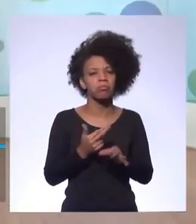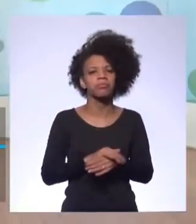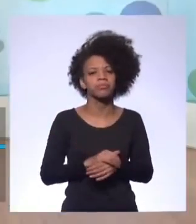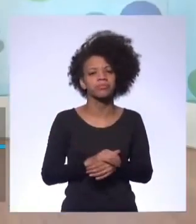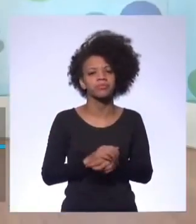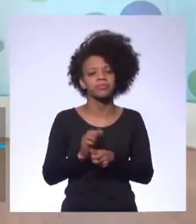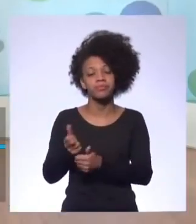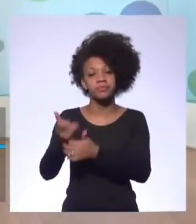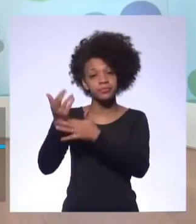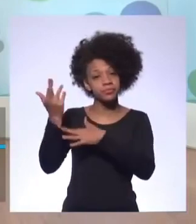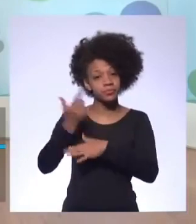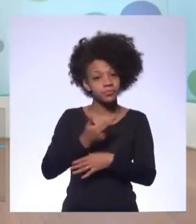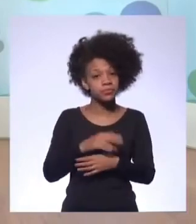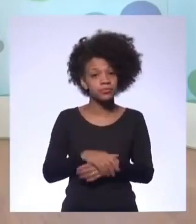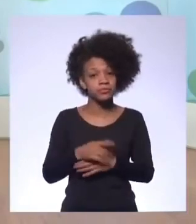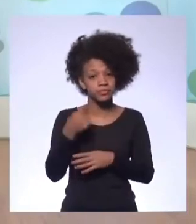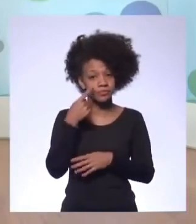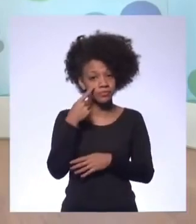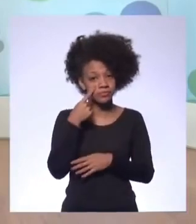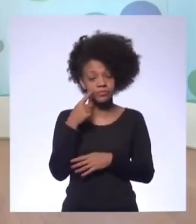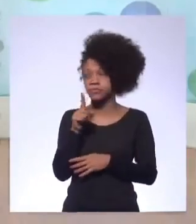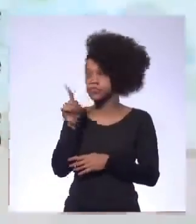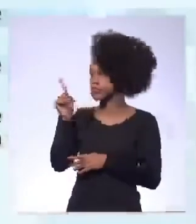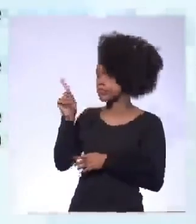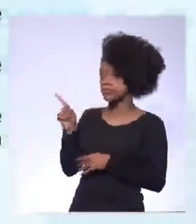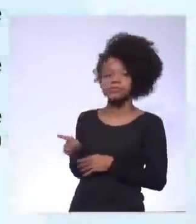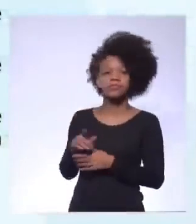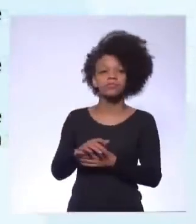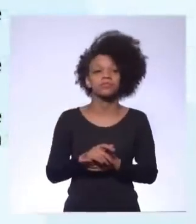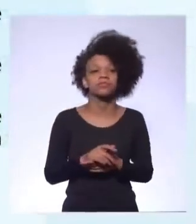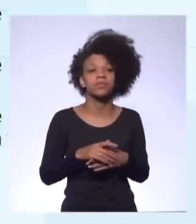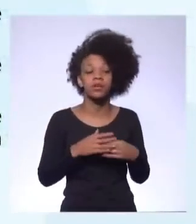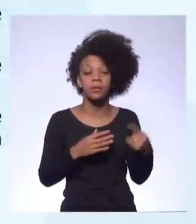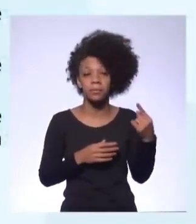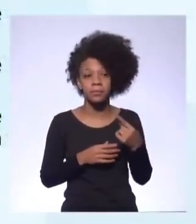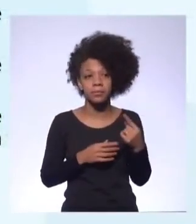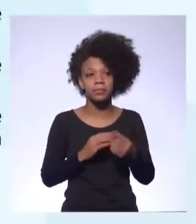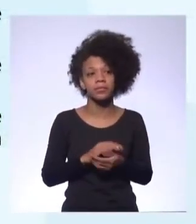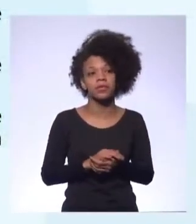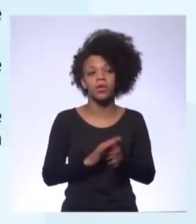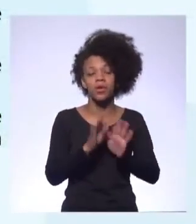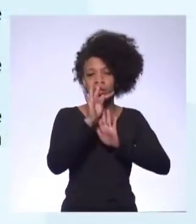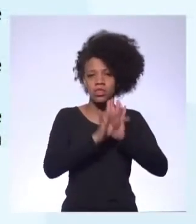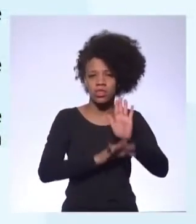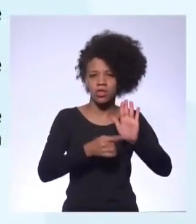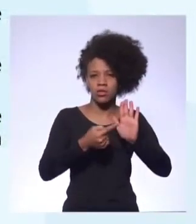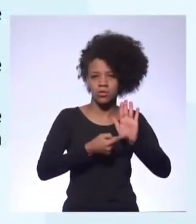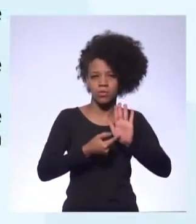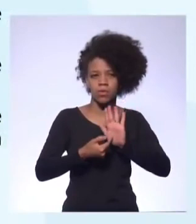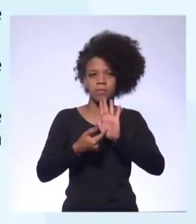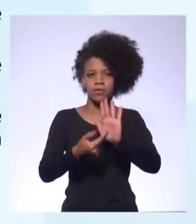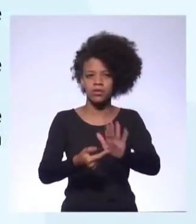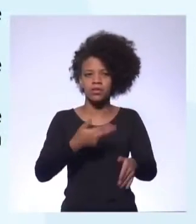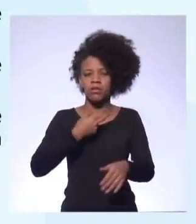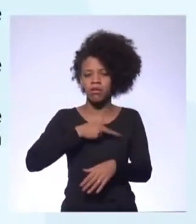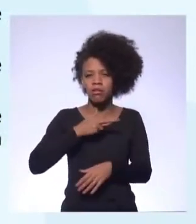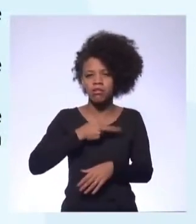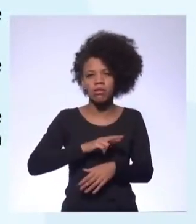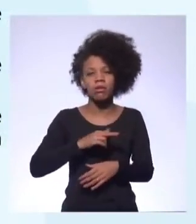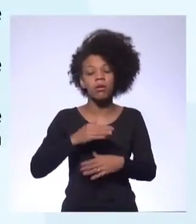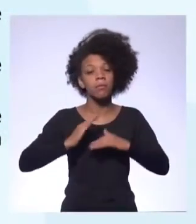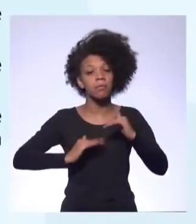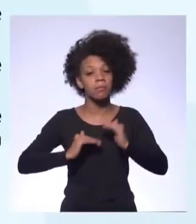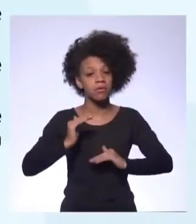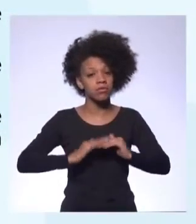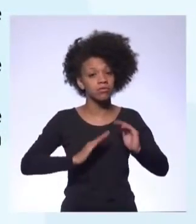aí. colocar as respostas para eles. Bora Então, lá. a gente vai lendo e falando. Ó. Então, a primeira. O texto 1 apresenta crenças religiosas que devem ser praticadas